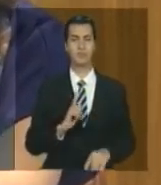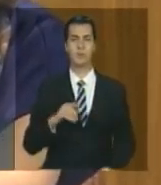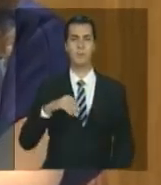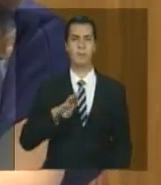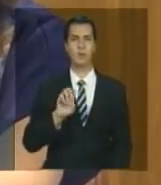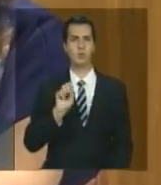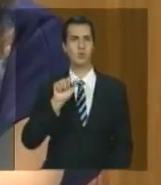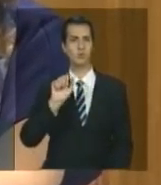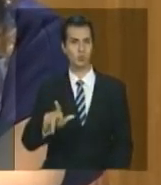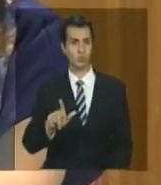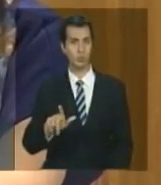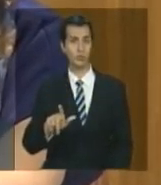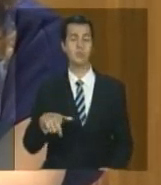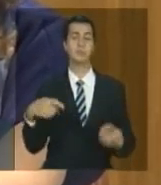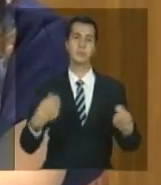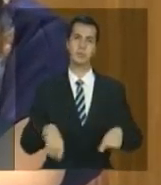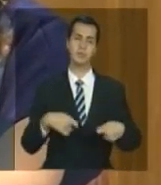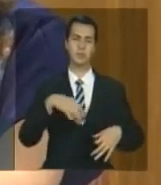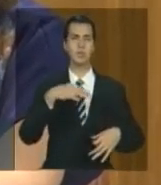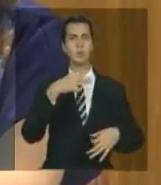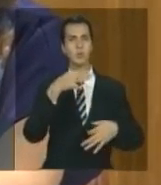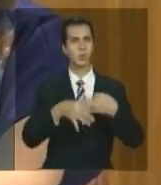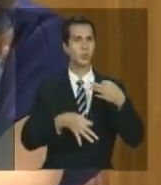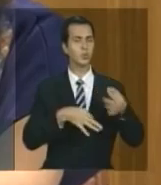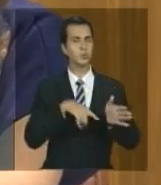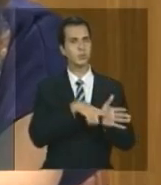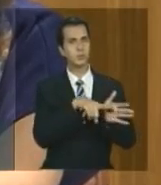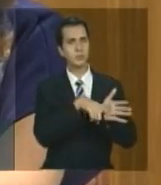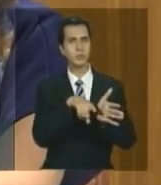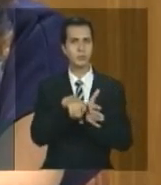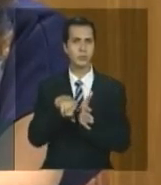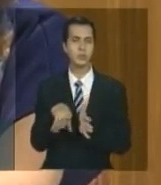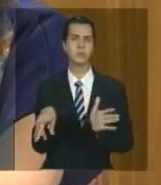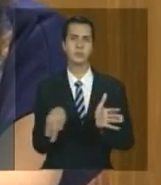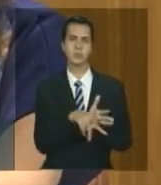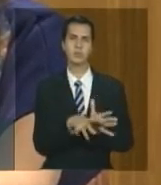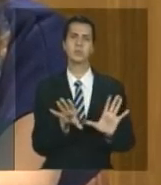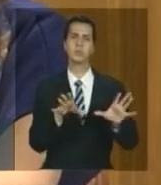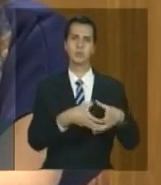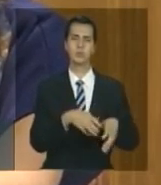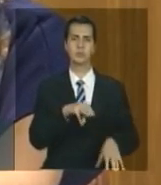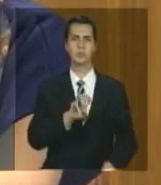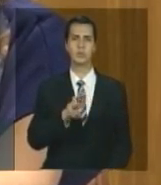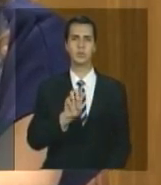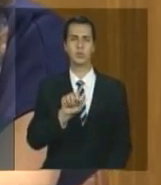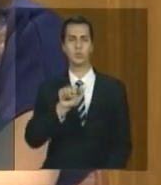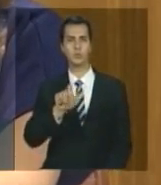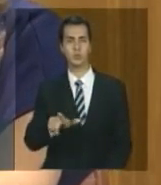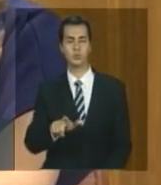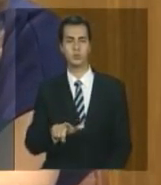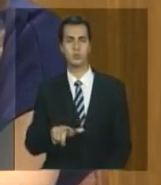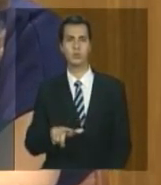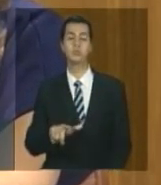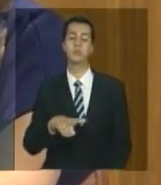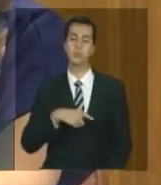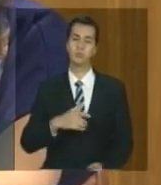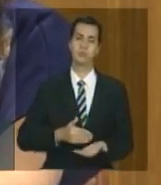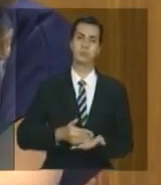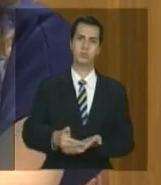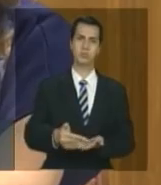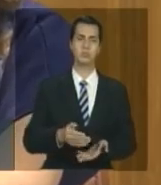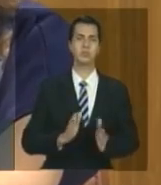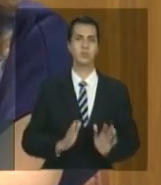um processo de consultas e de negociação interna entre os próprios membros do Mercosul. Isso está em curso. Há